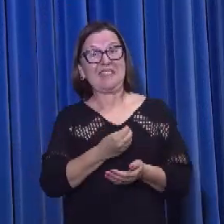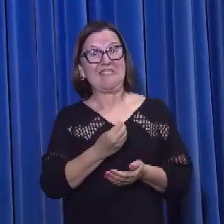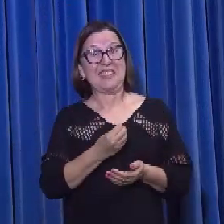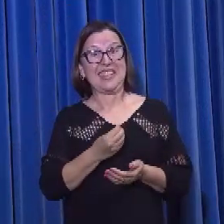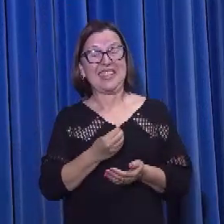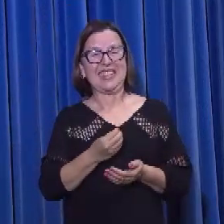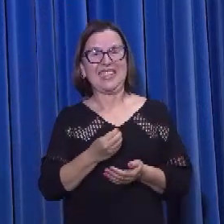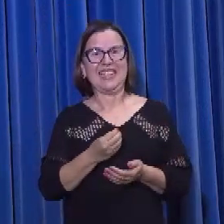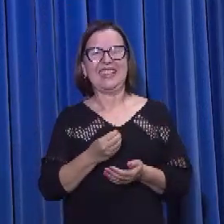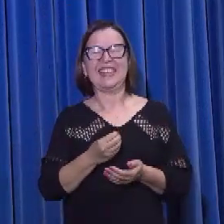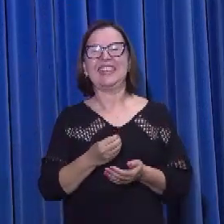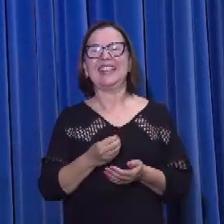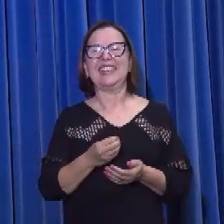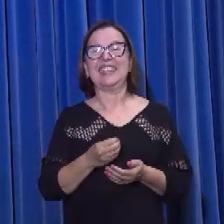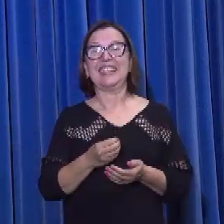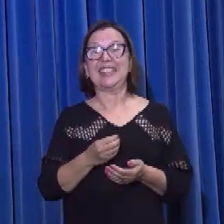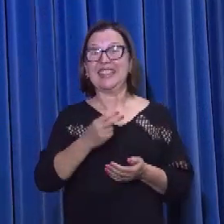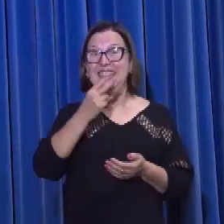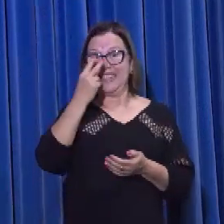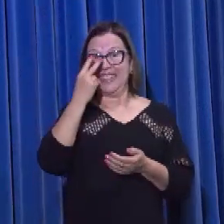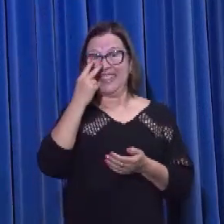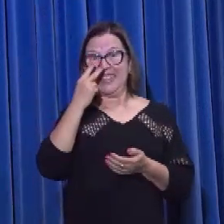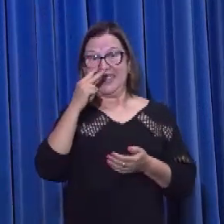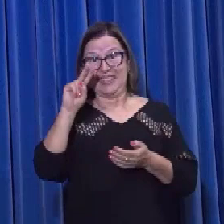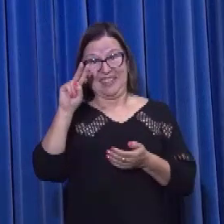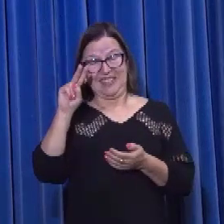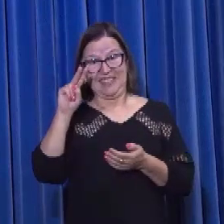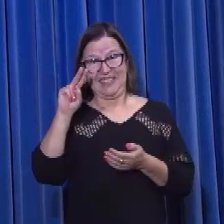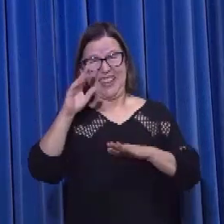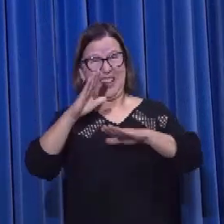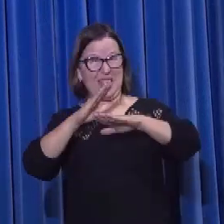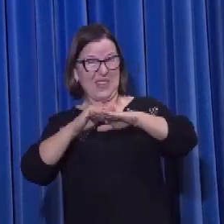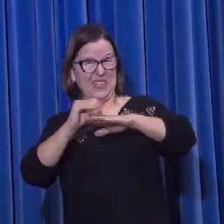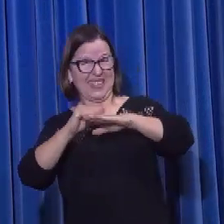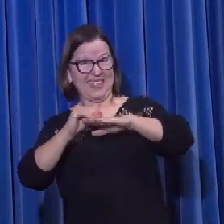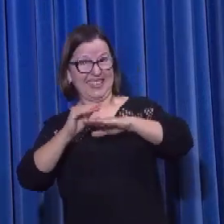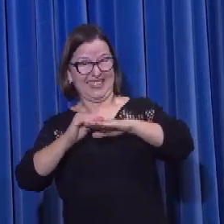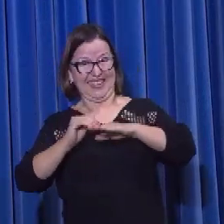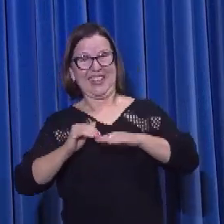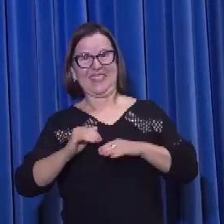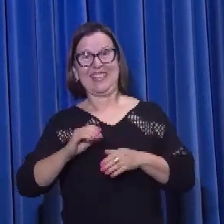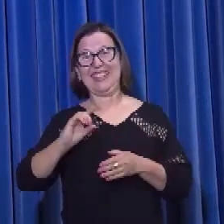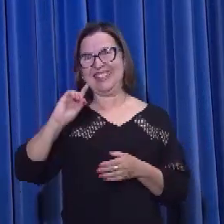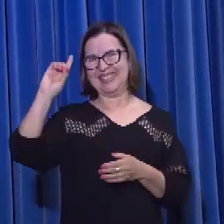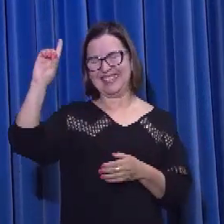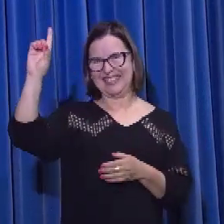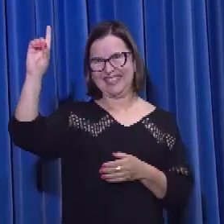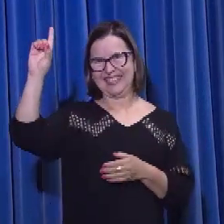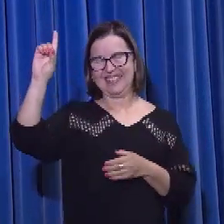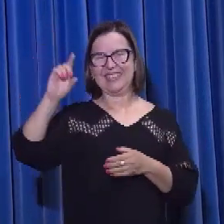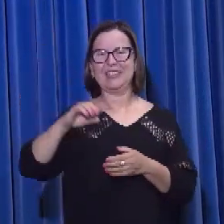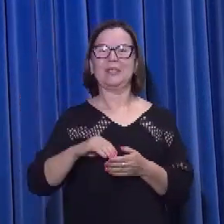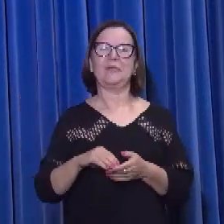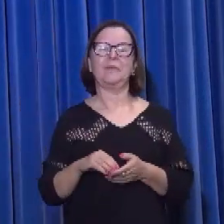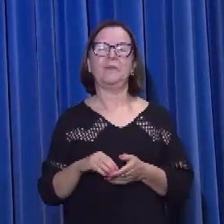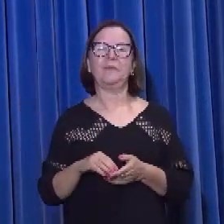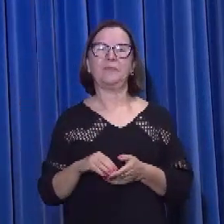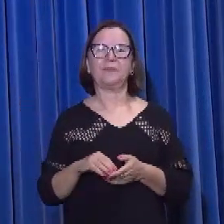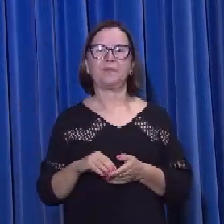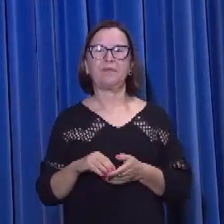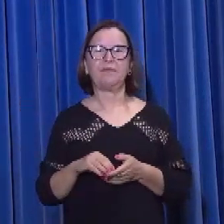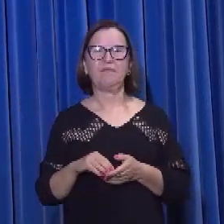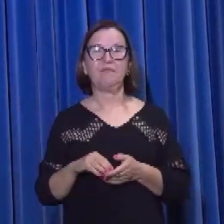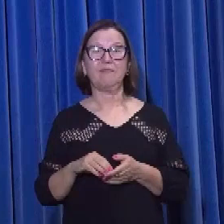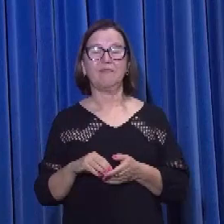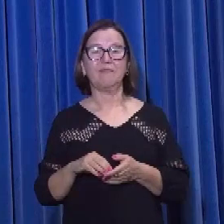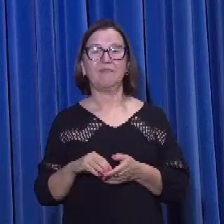ouvir esse chamado irresistível de Deus. Pink escreve: unicamente sua voz